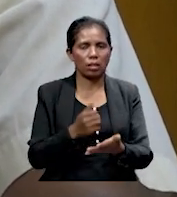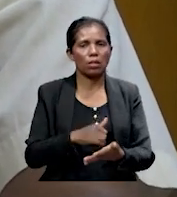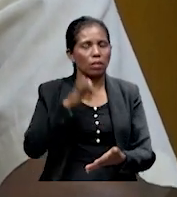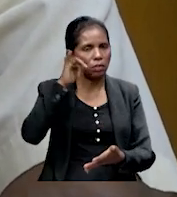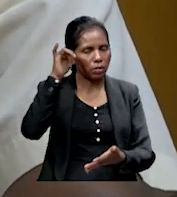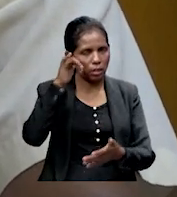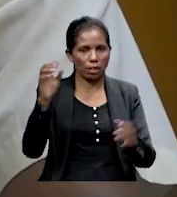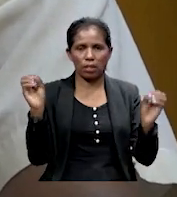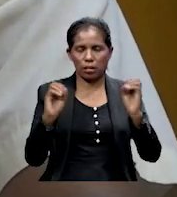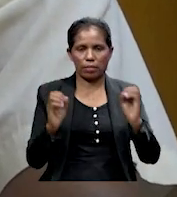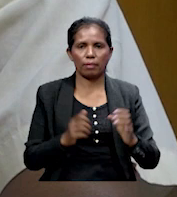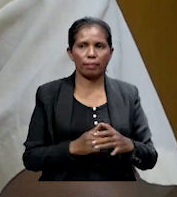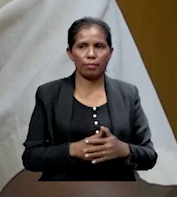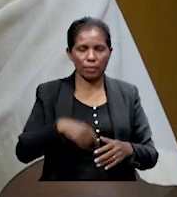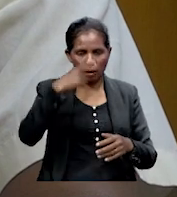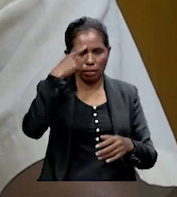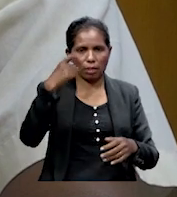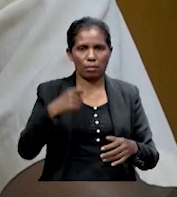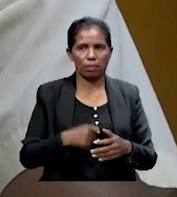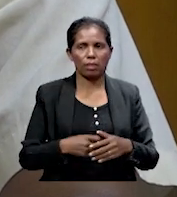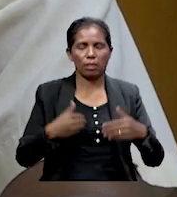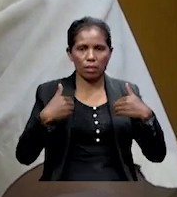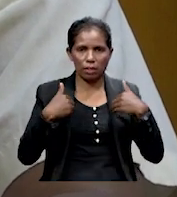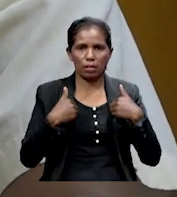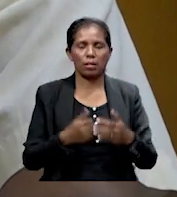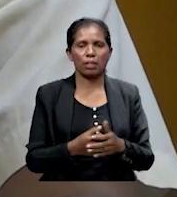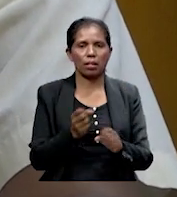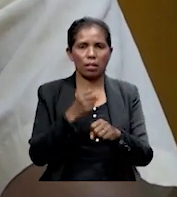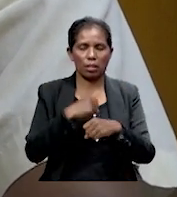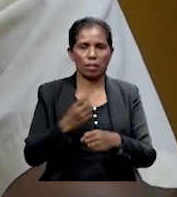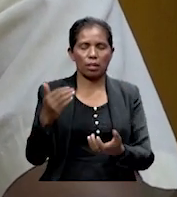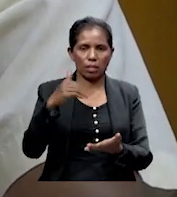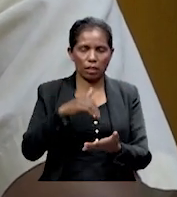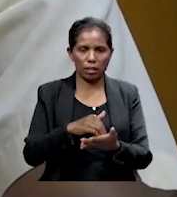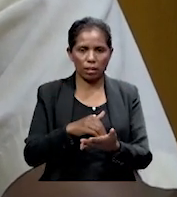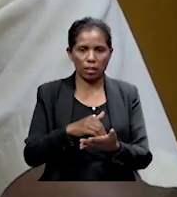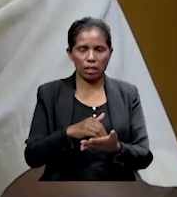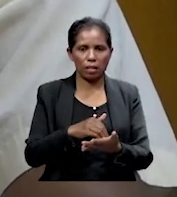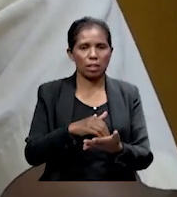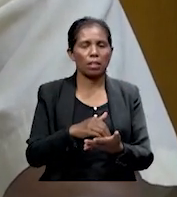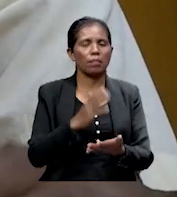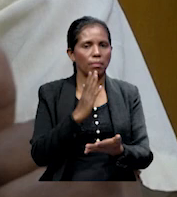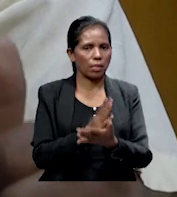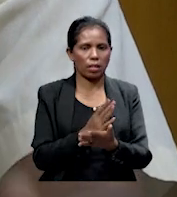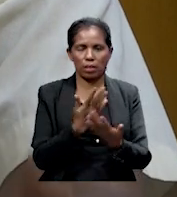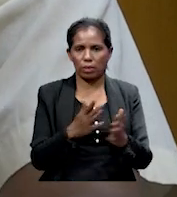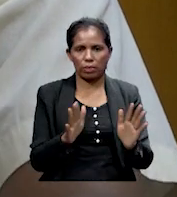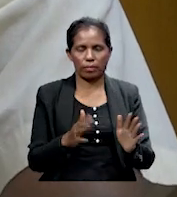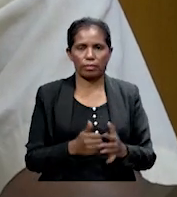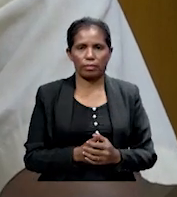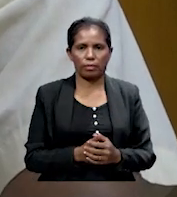loronto mas tamba e handout né para do total e o sei e